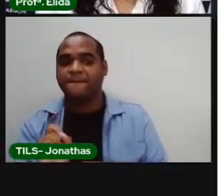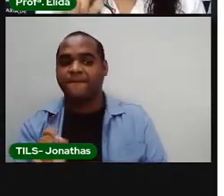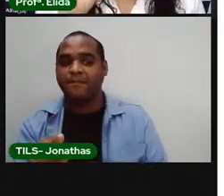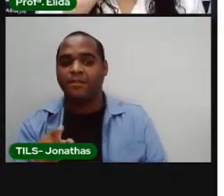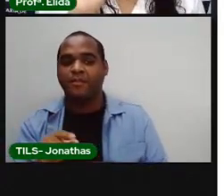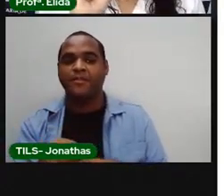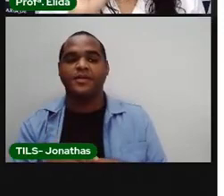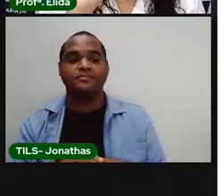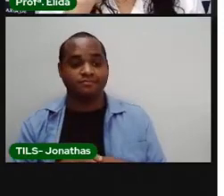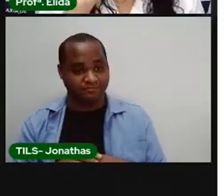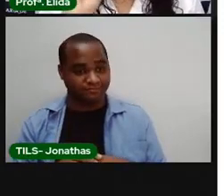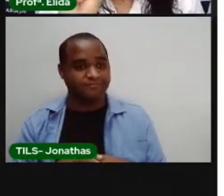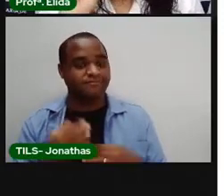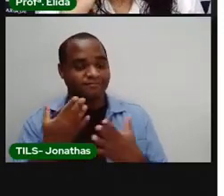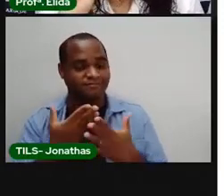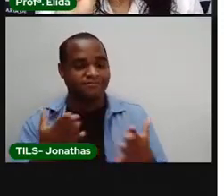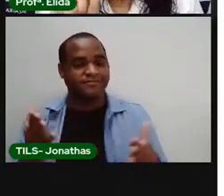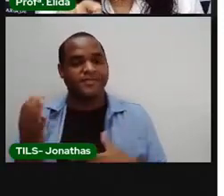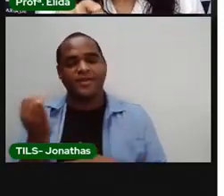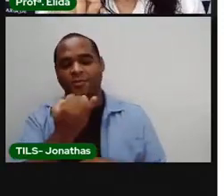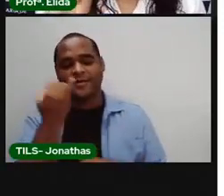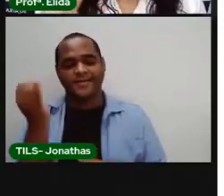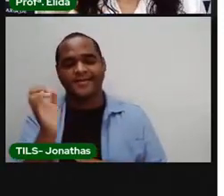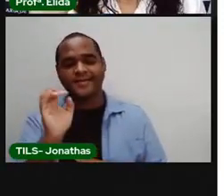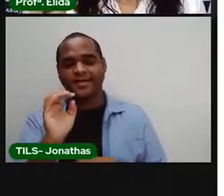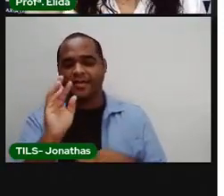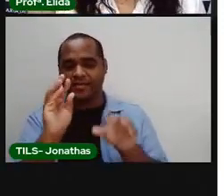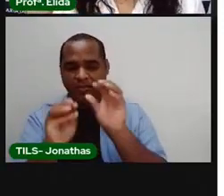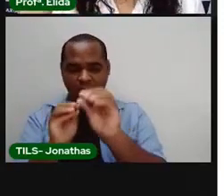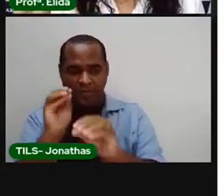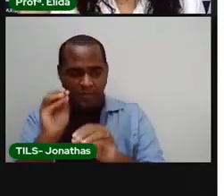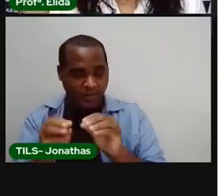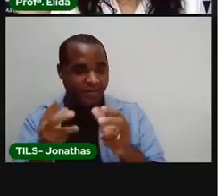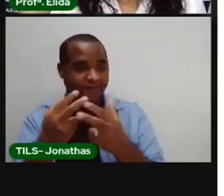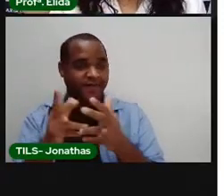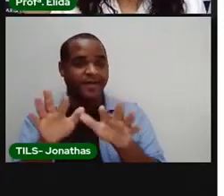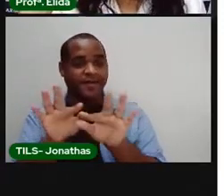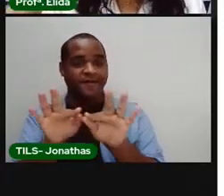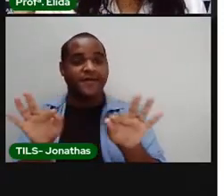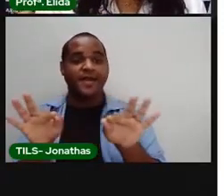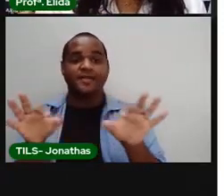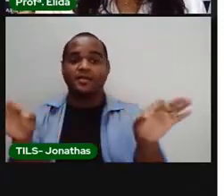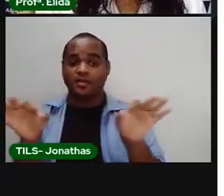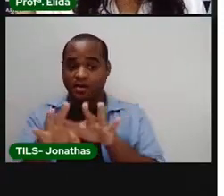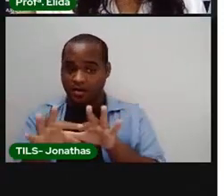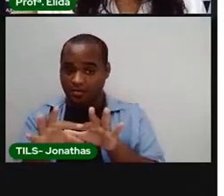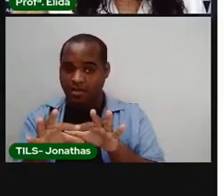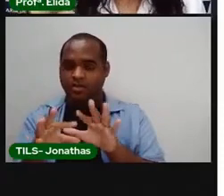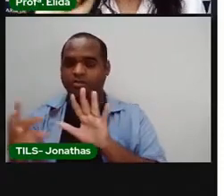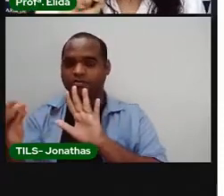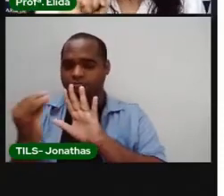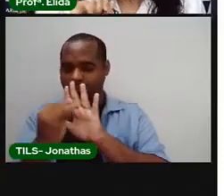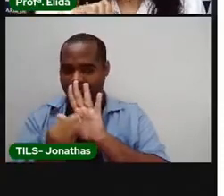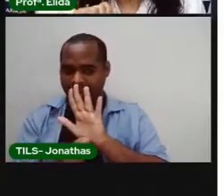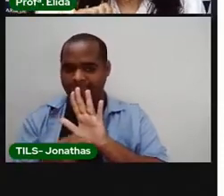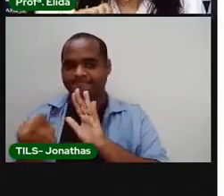interrogação, eles só são colocados quando a frase acaba.